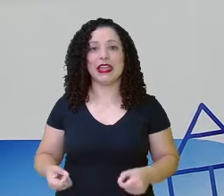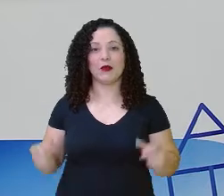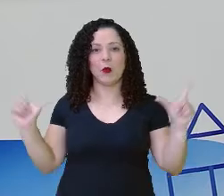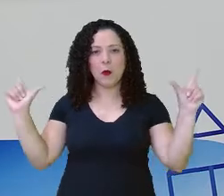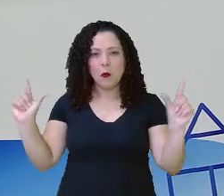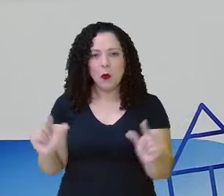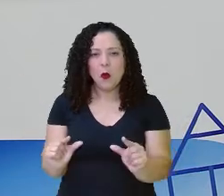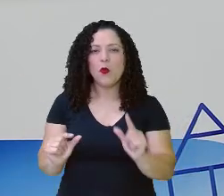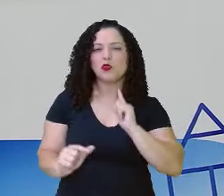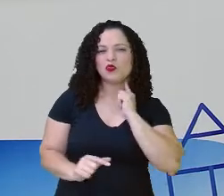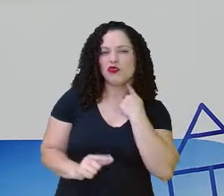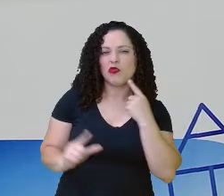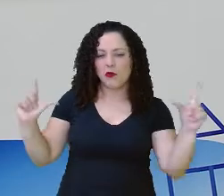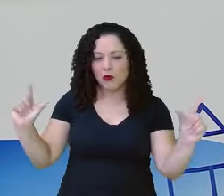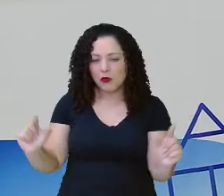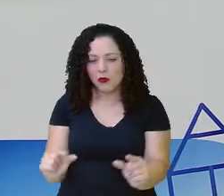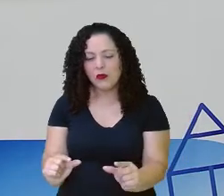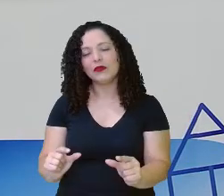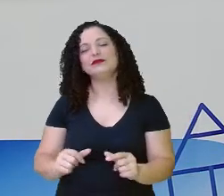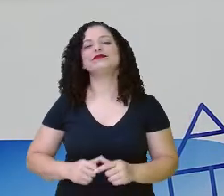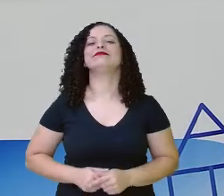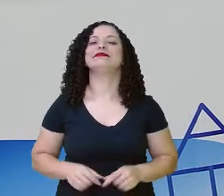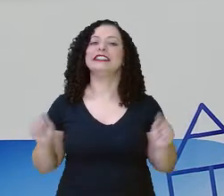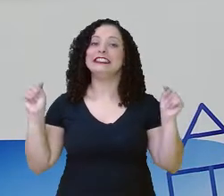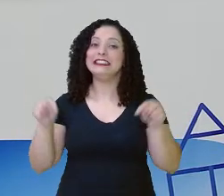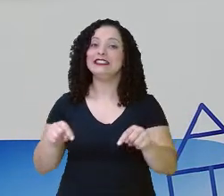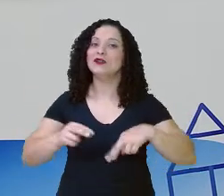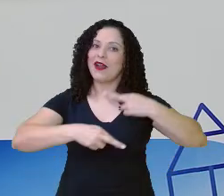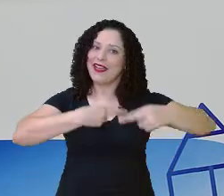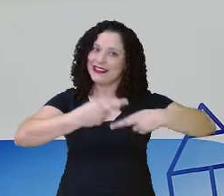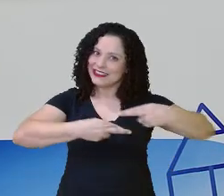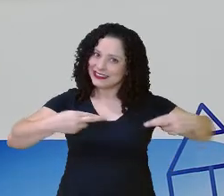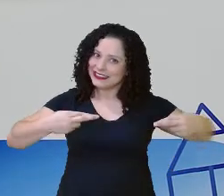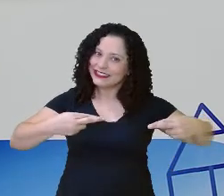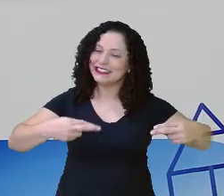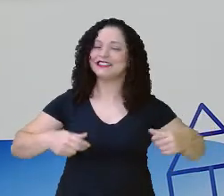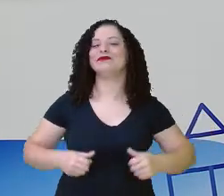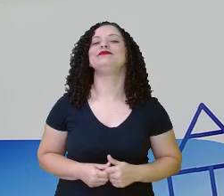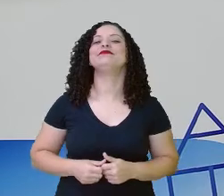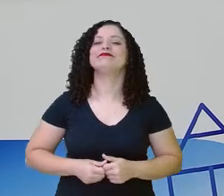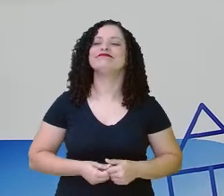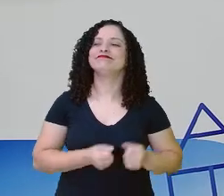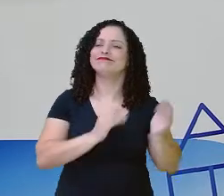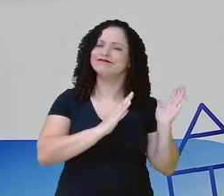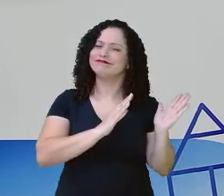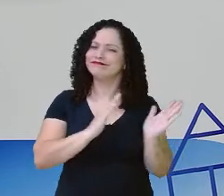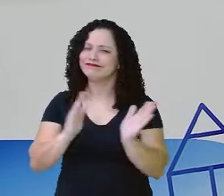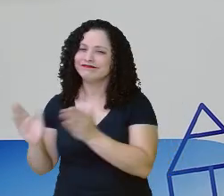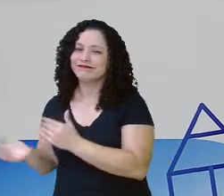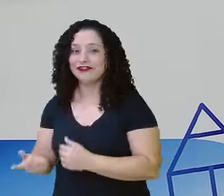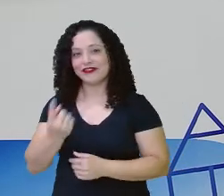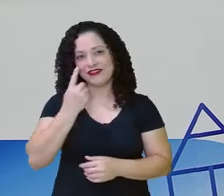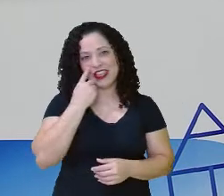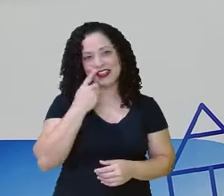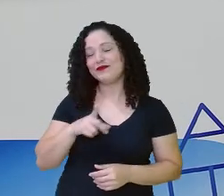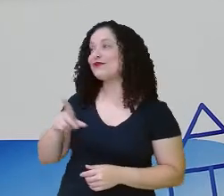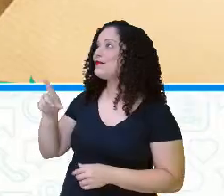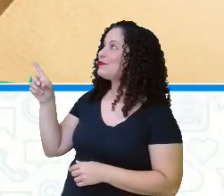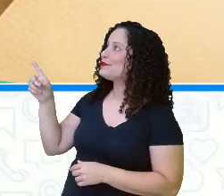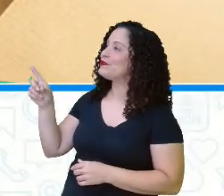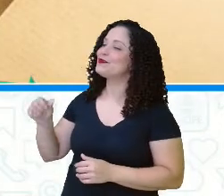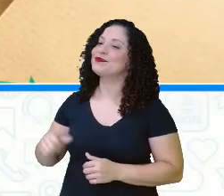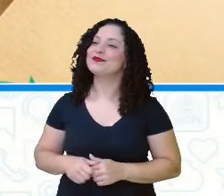poluição. Isso seria reciclar. E a gente vai continuando. Vê só, acompanha